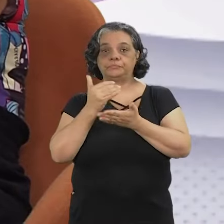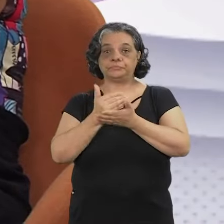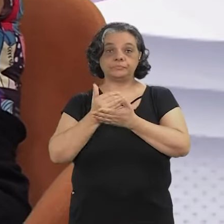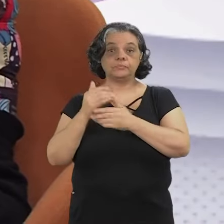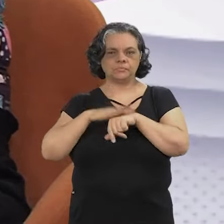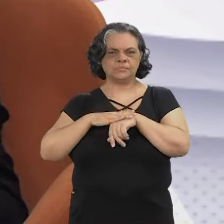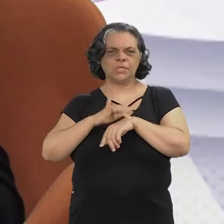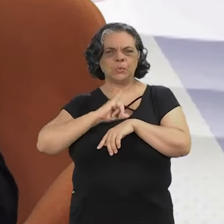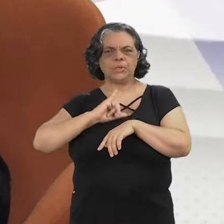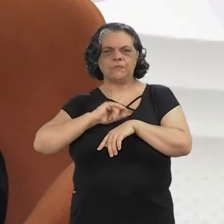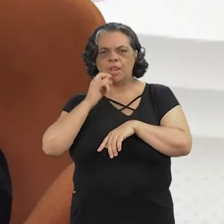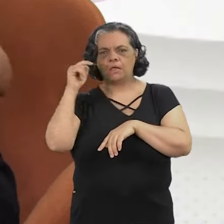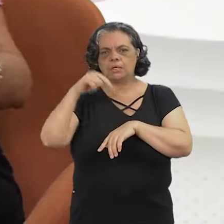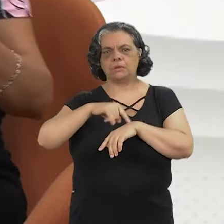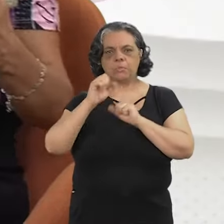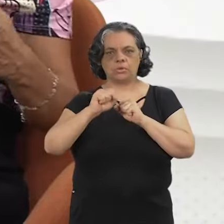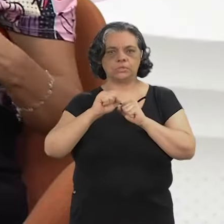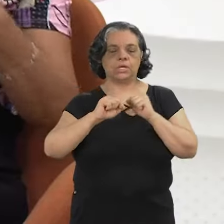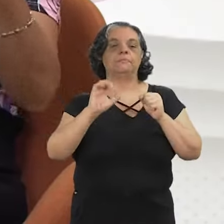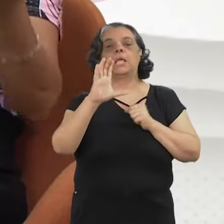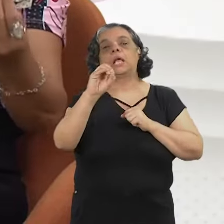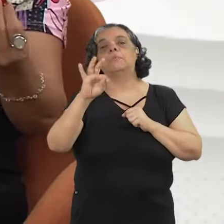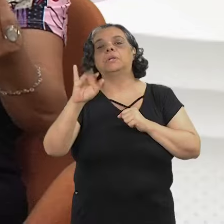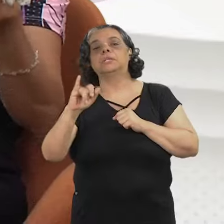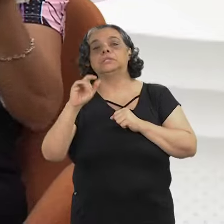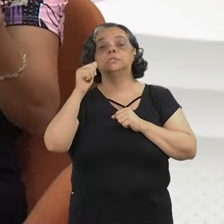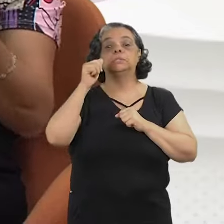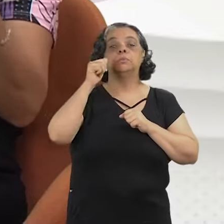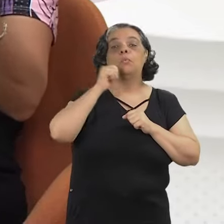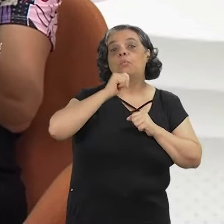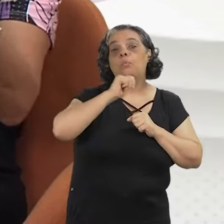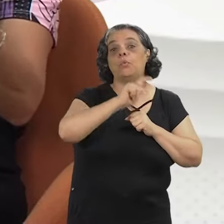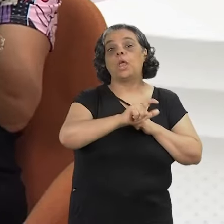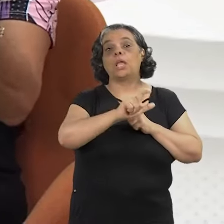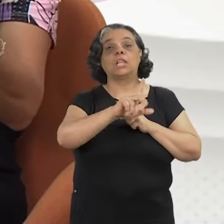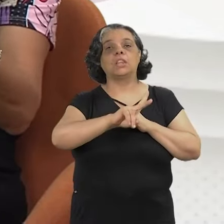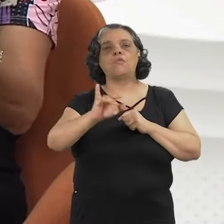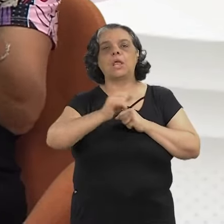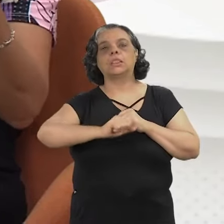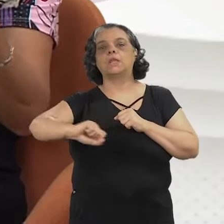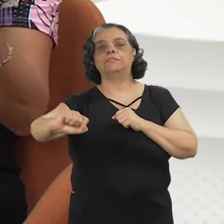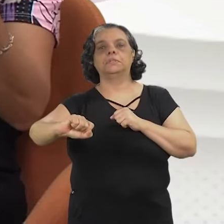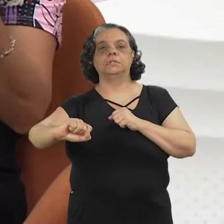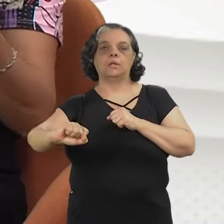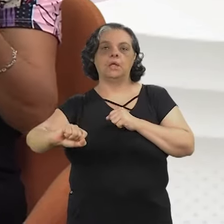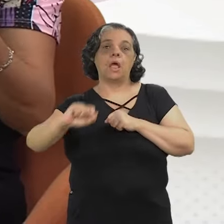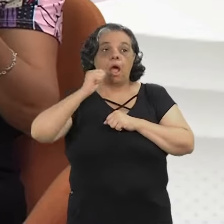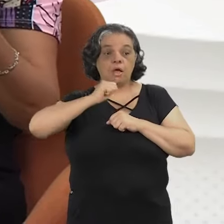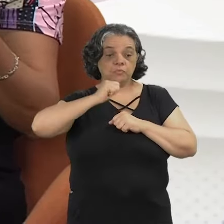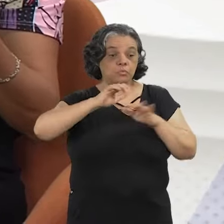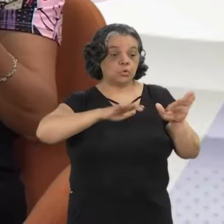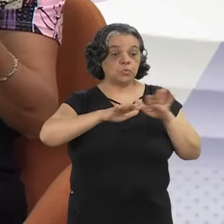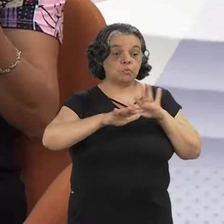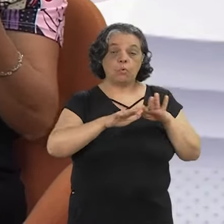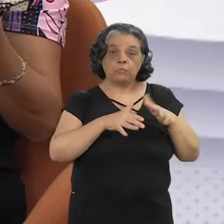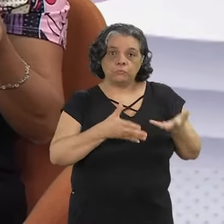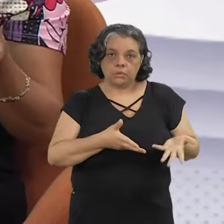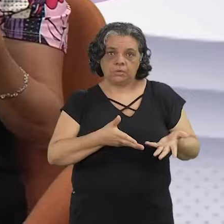intervalo eu posso ter por exemplo na Câmara de Vereadores uma mulher que não vai defender as pautas que as mulheres do movimento de